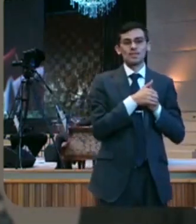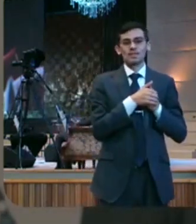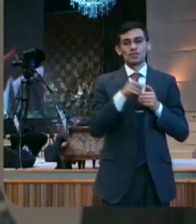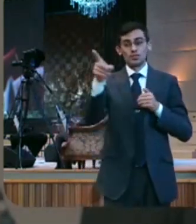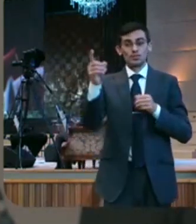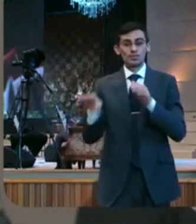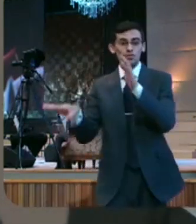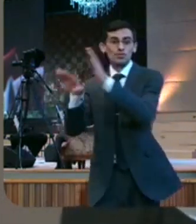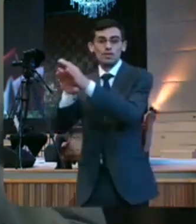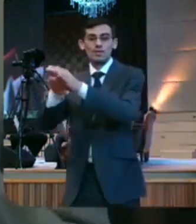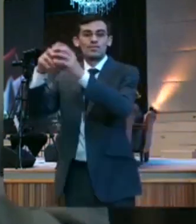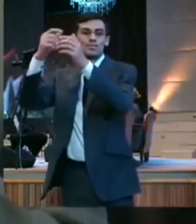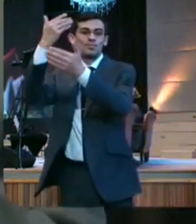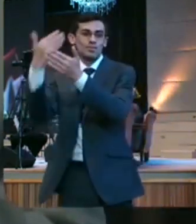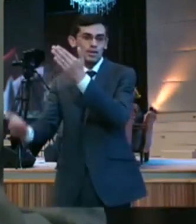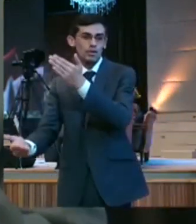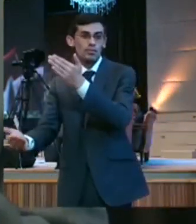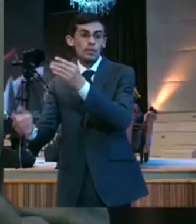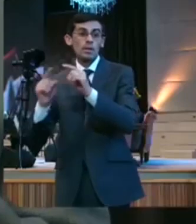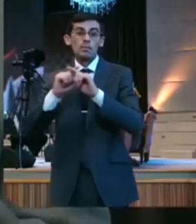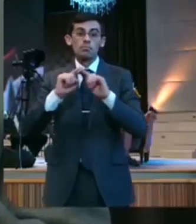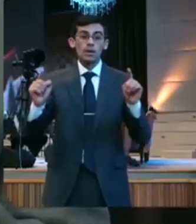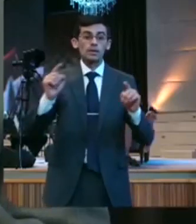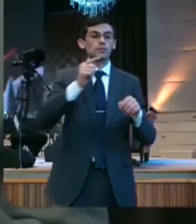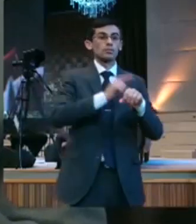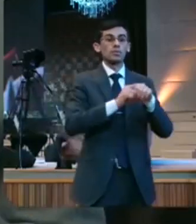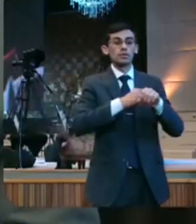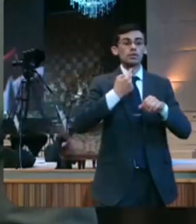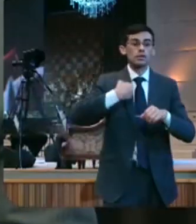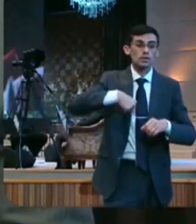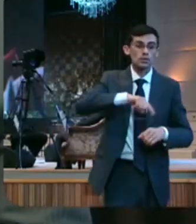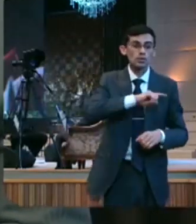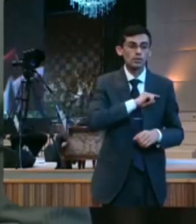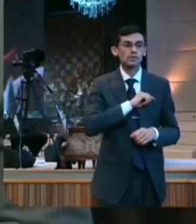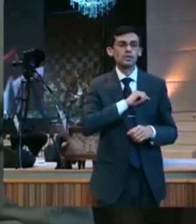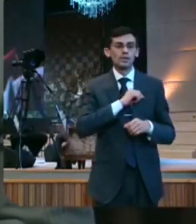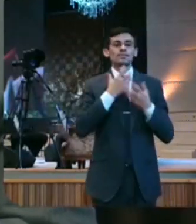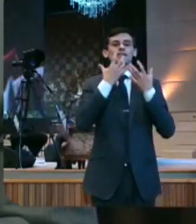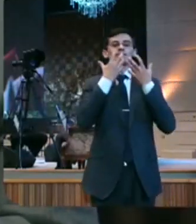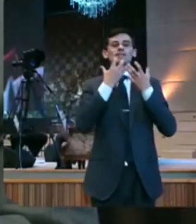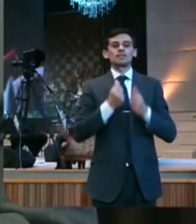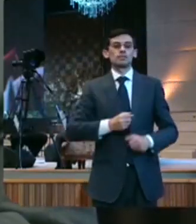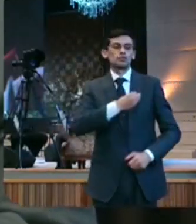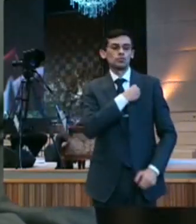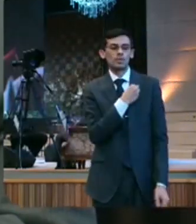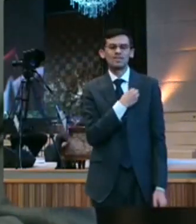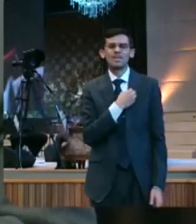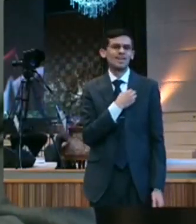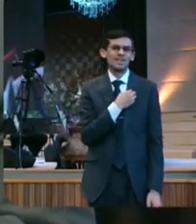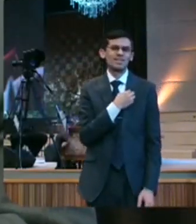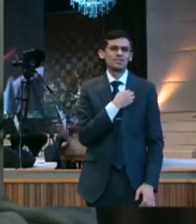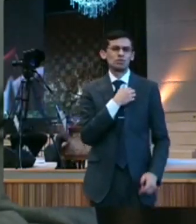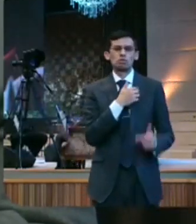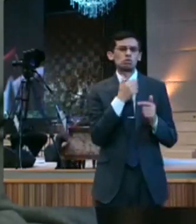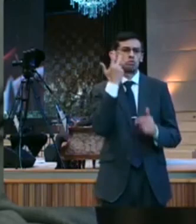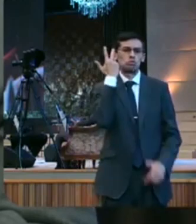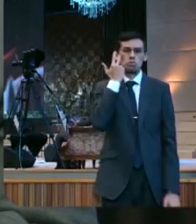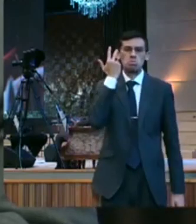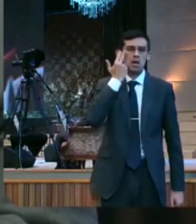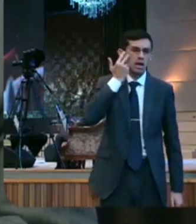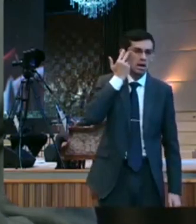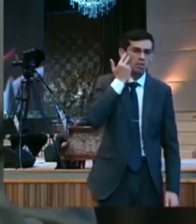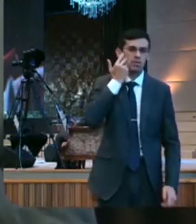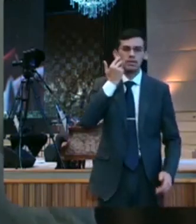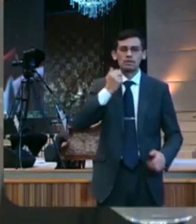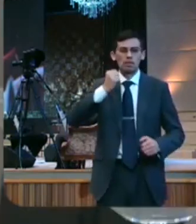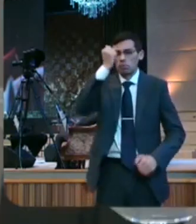Não há vitória quando a gente se conforma com o pecado. Não há vitória quando a